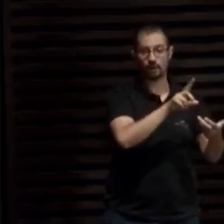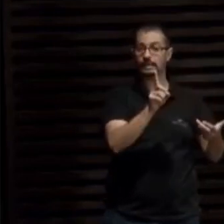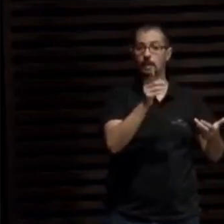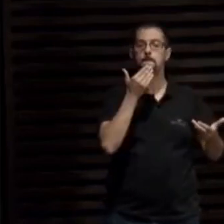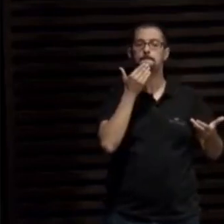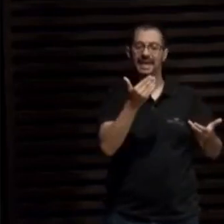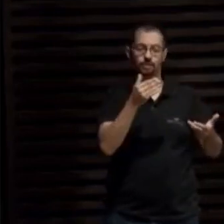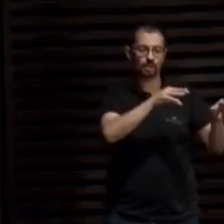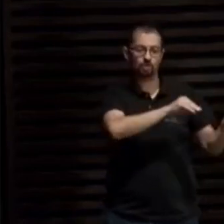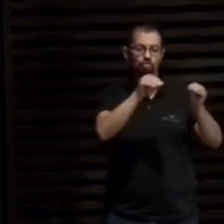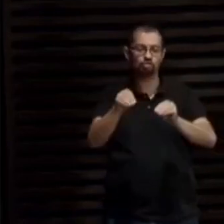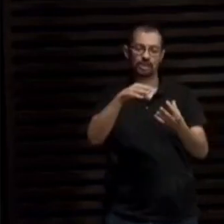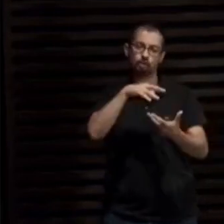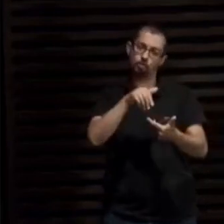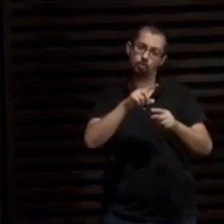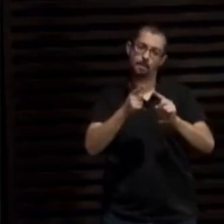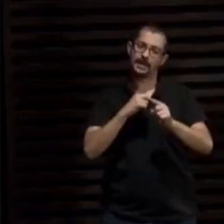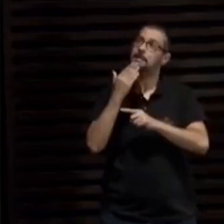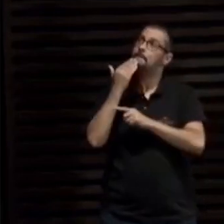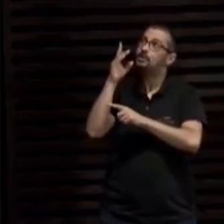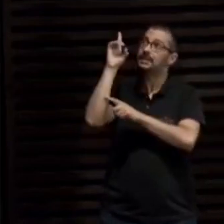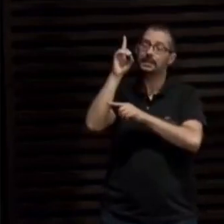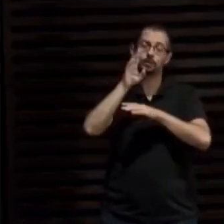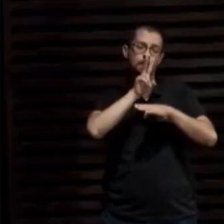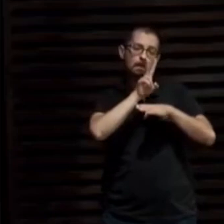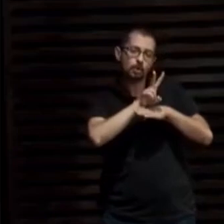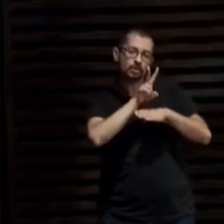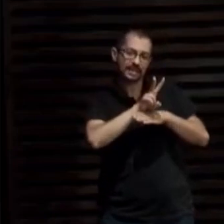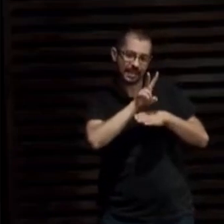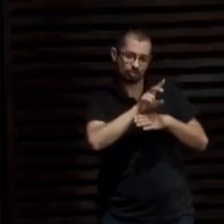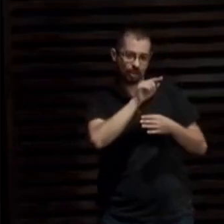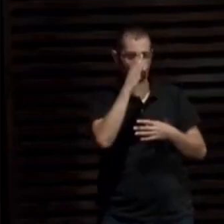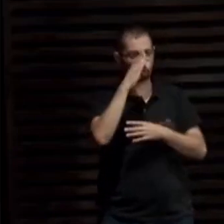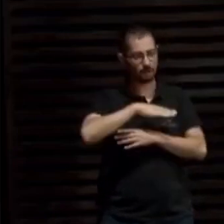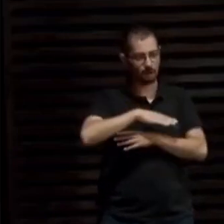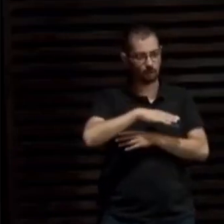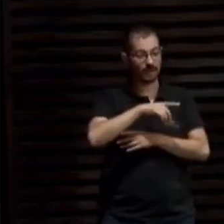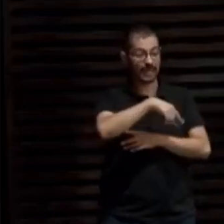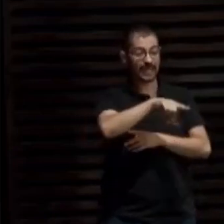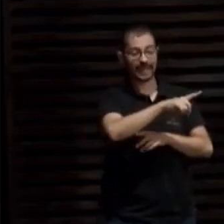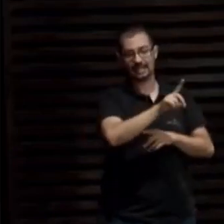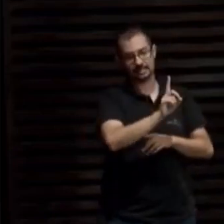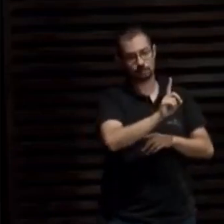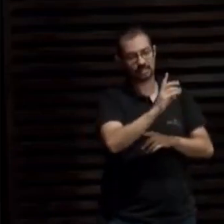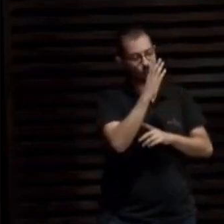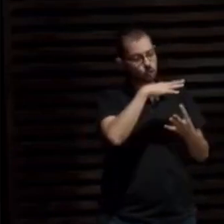os guardes do mal. Eles não são do mundo, como também eu não